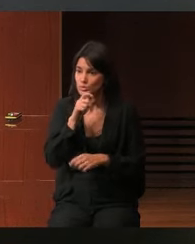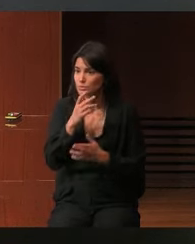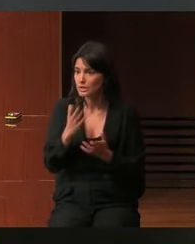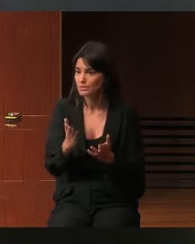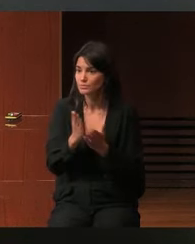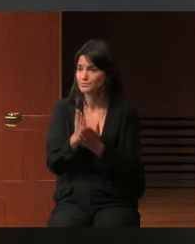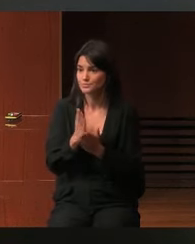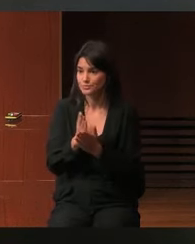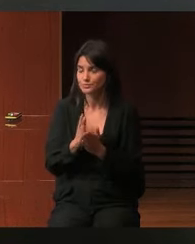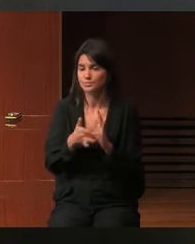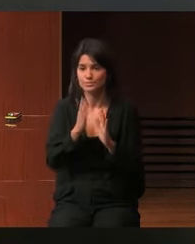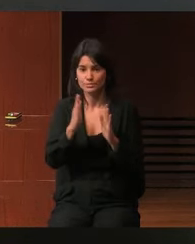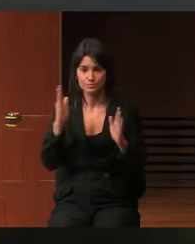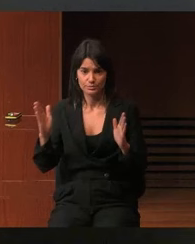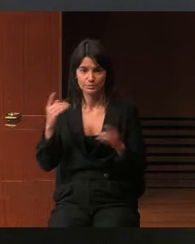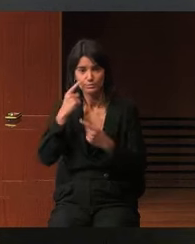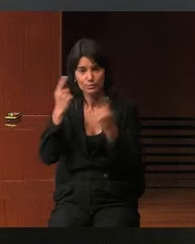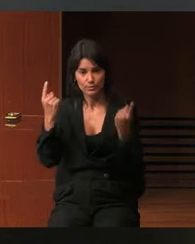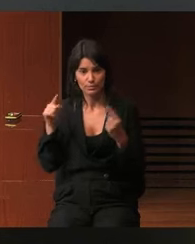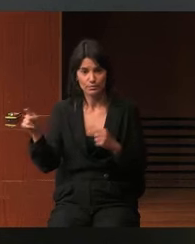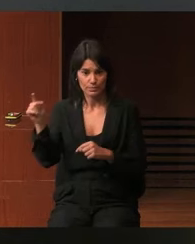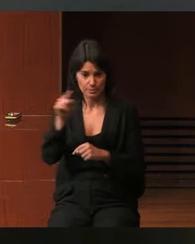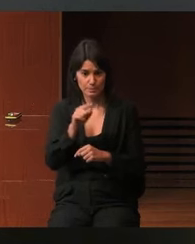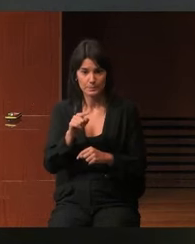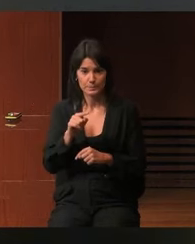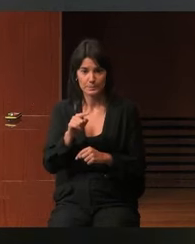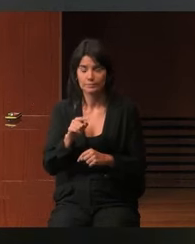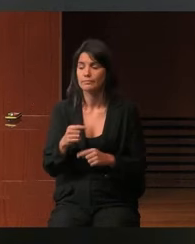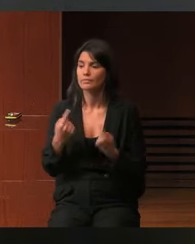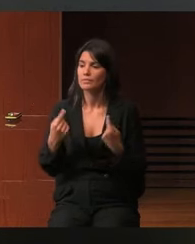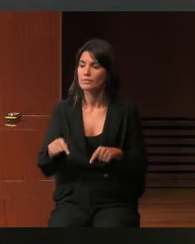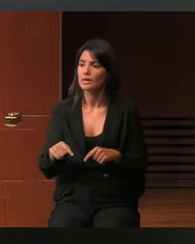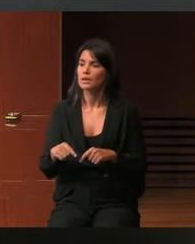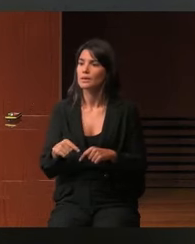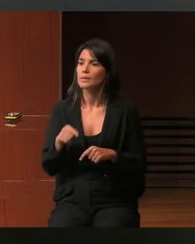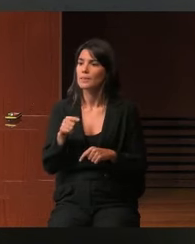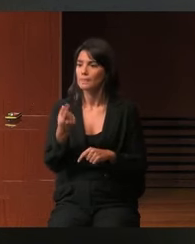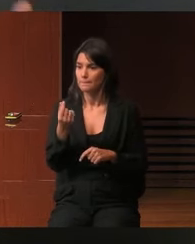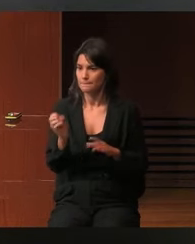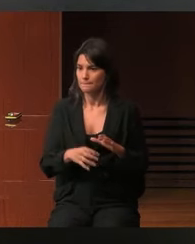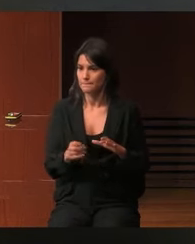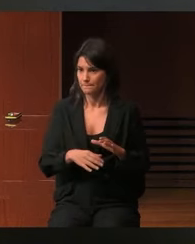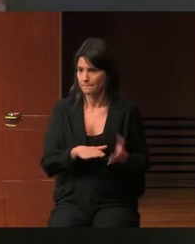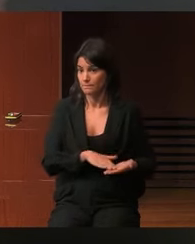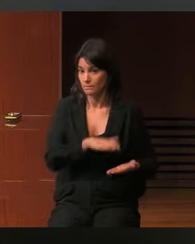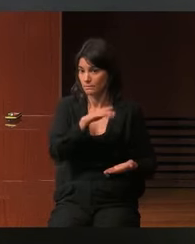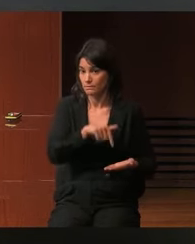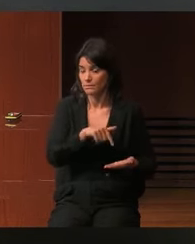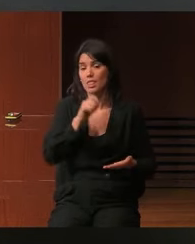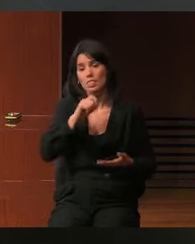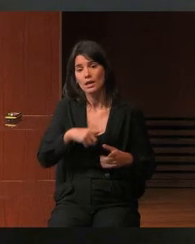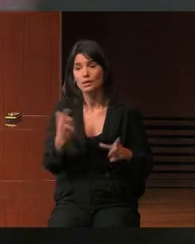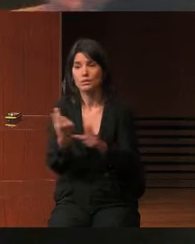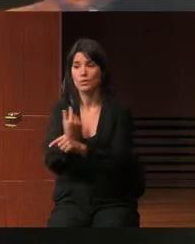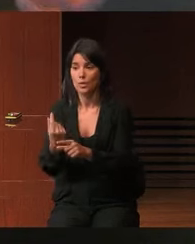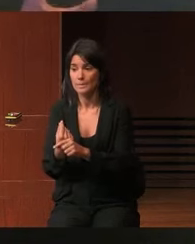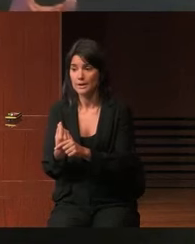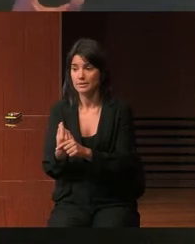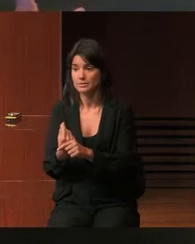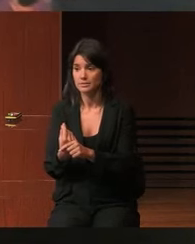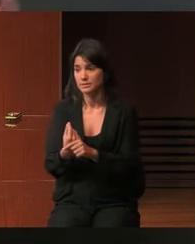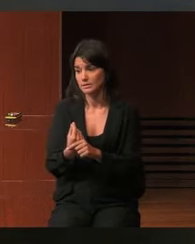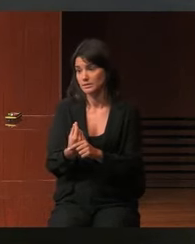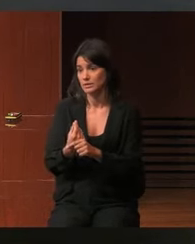das escolas e das bibliotecas públicas terem um fundo de dinheiro que permita a aquisição, que é uma coisa que não existe